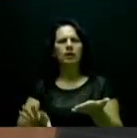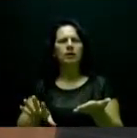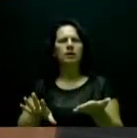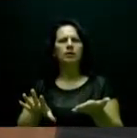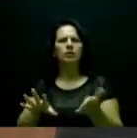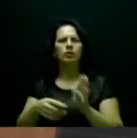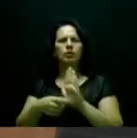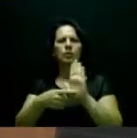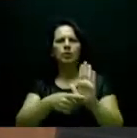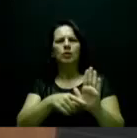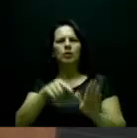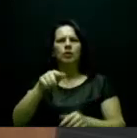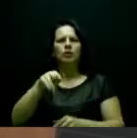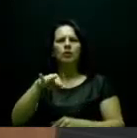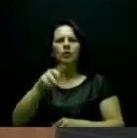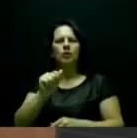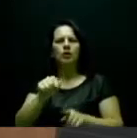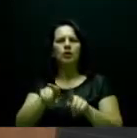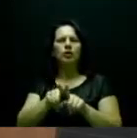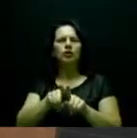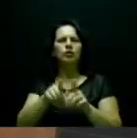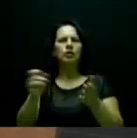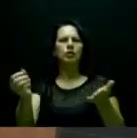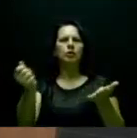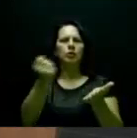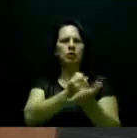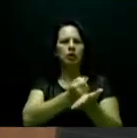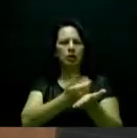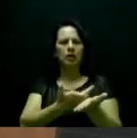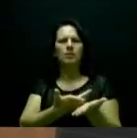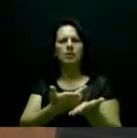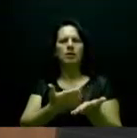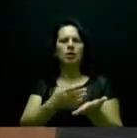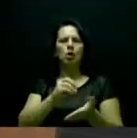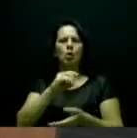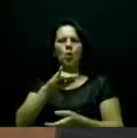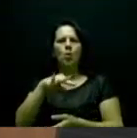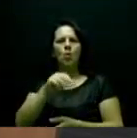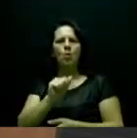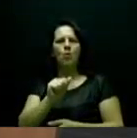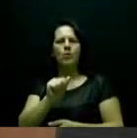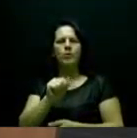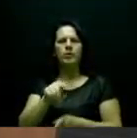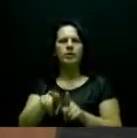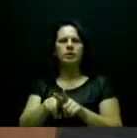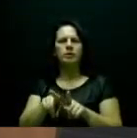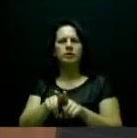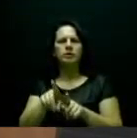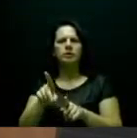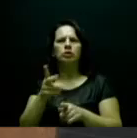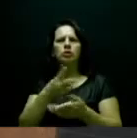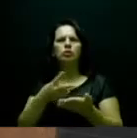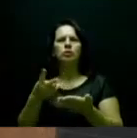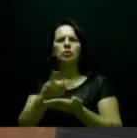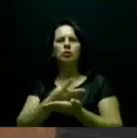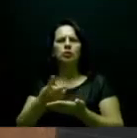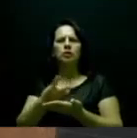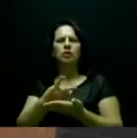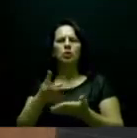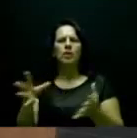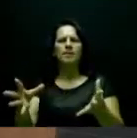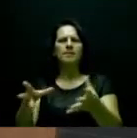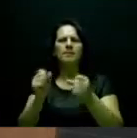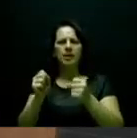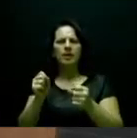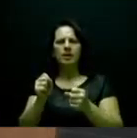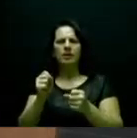iremos representar uma queixa-crime, né, com anexo do boletim de ocorrência, para a gente realmente fazer uma busca, ver se a gente pega. Porque não é pegar